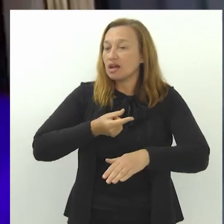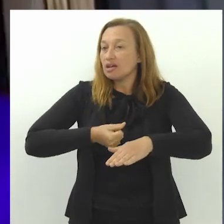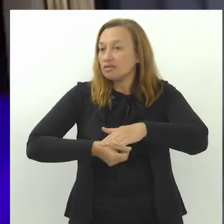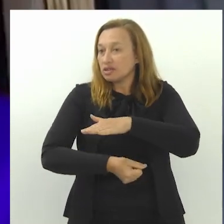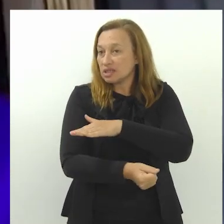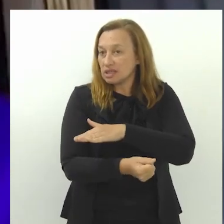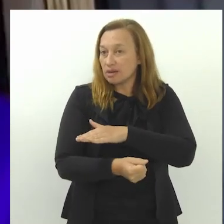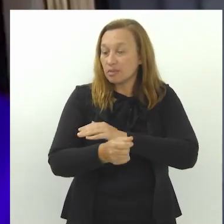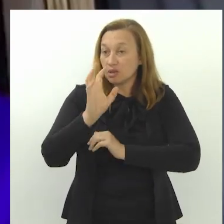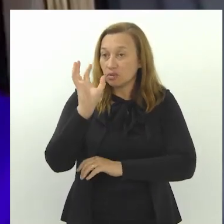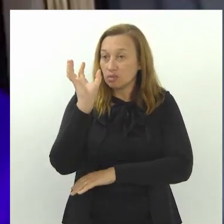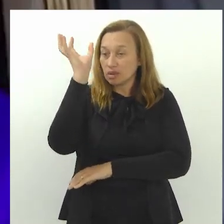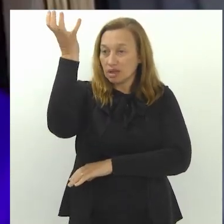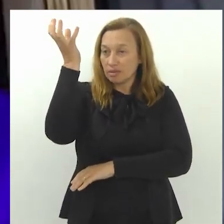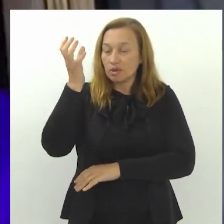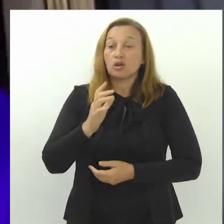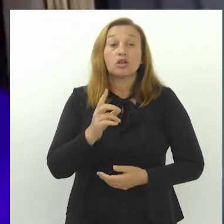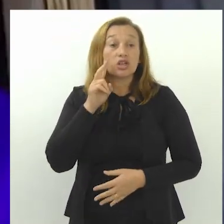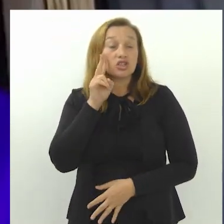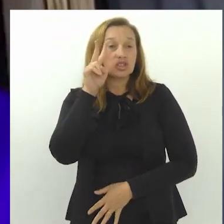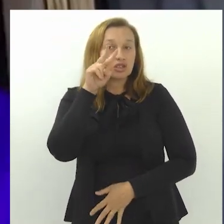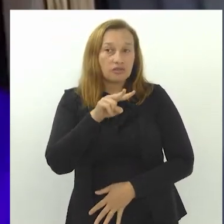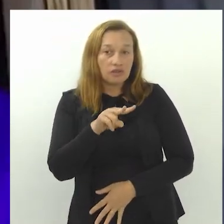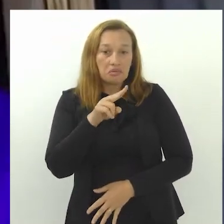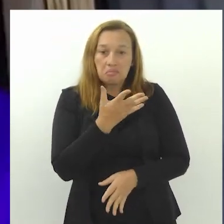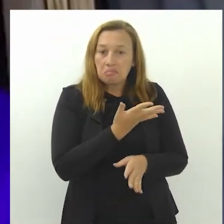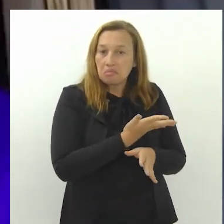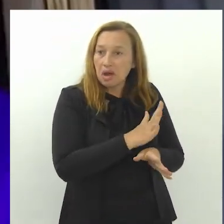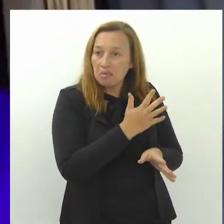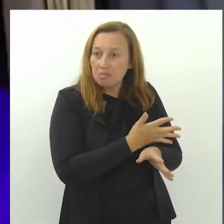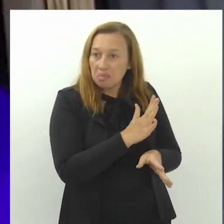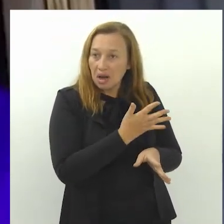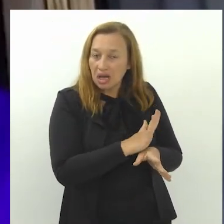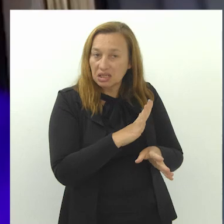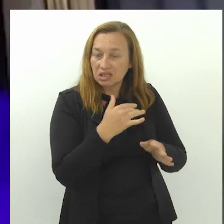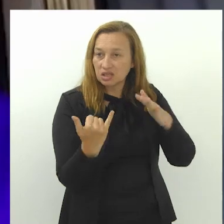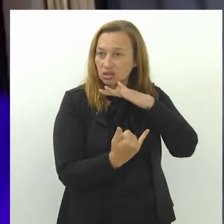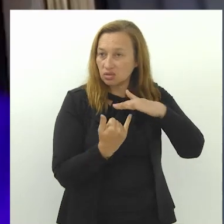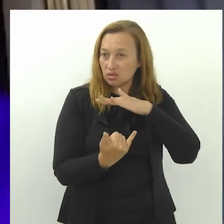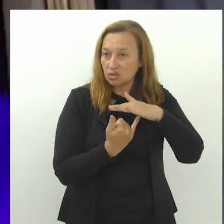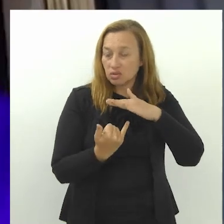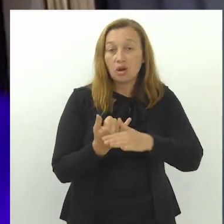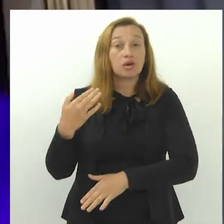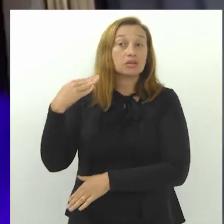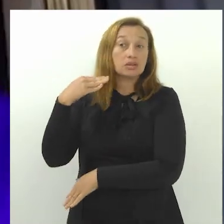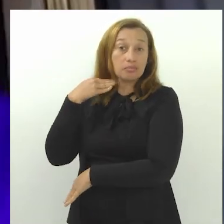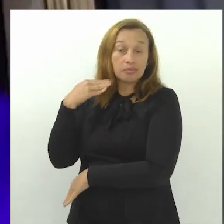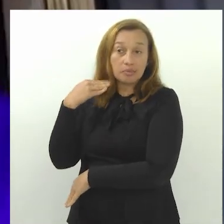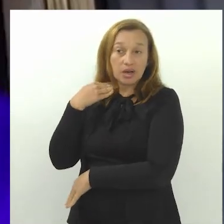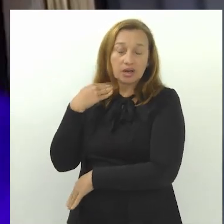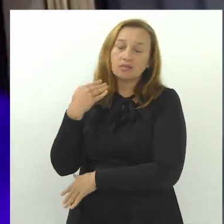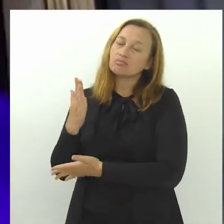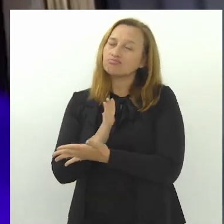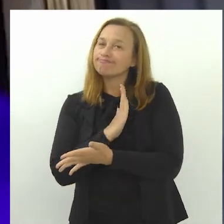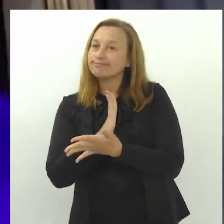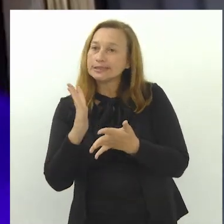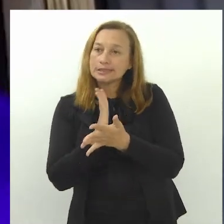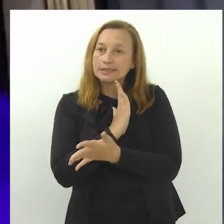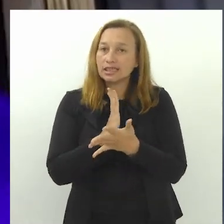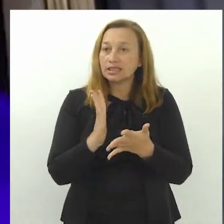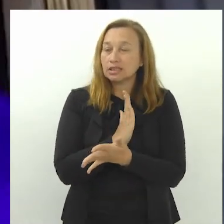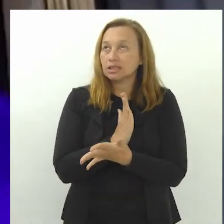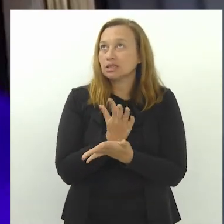financiamento climático. A questão é que, quando a gente olha para a prática dessas instituições, desses bancos, ela